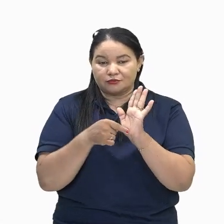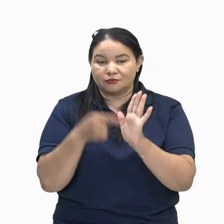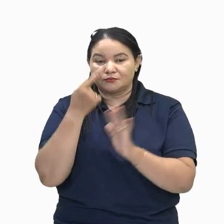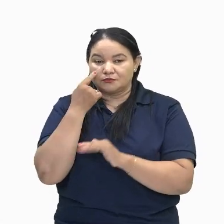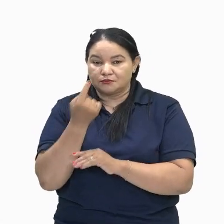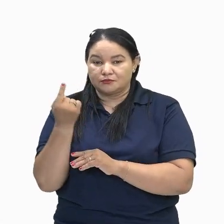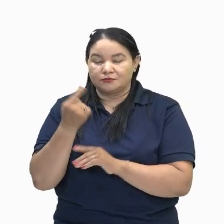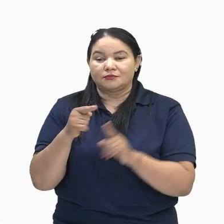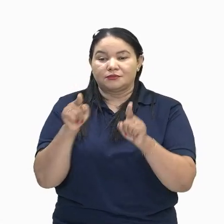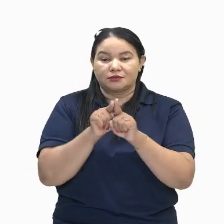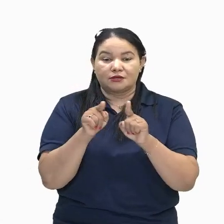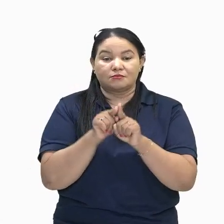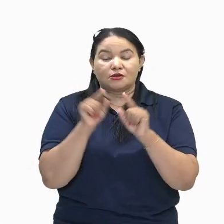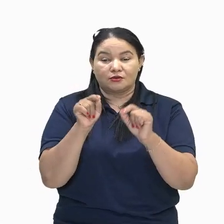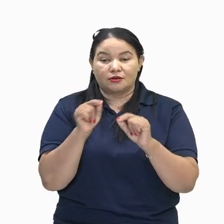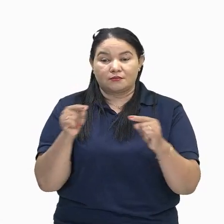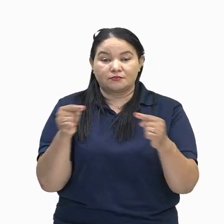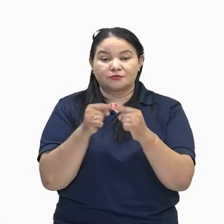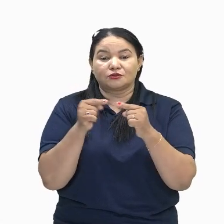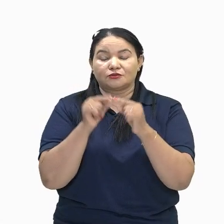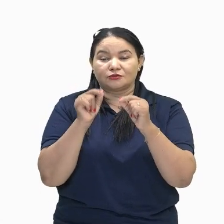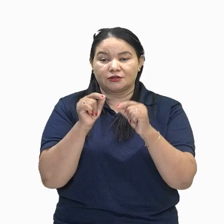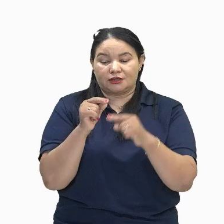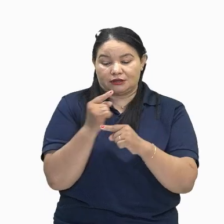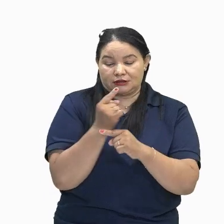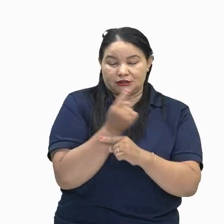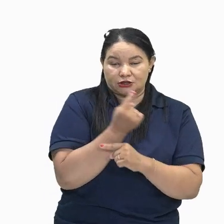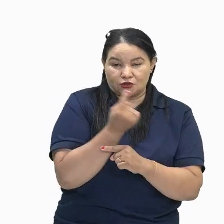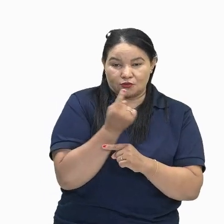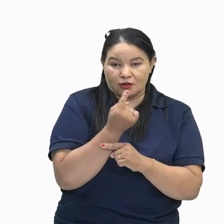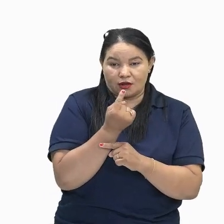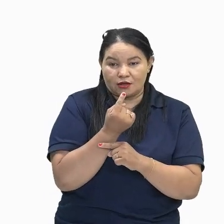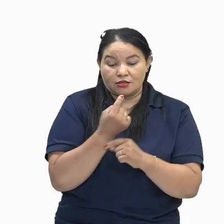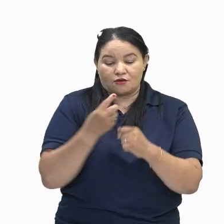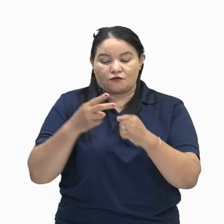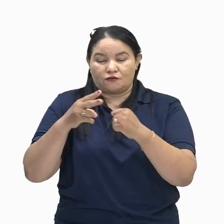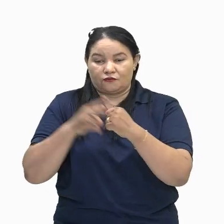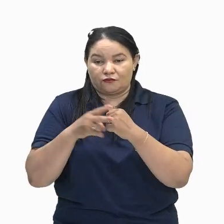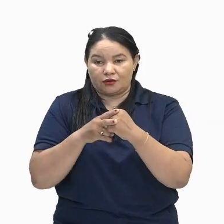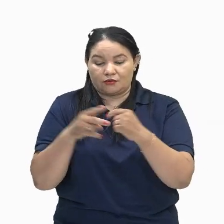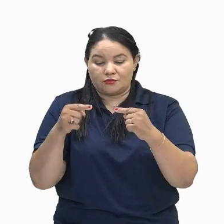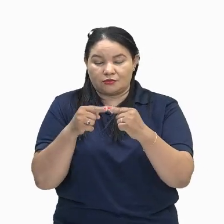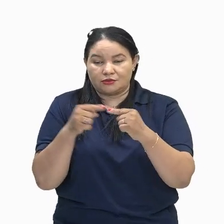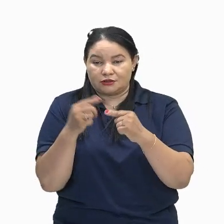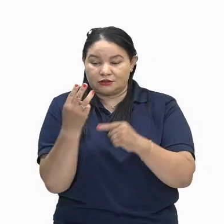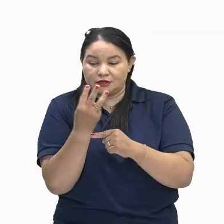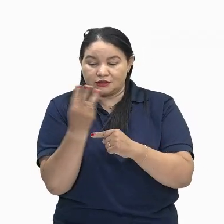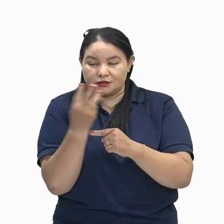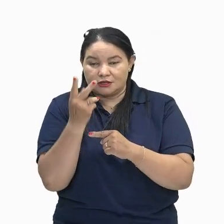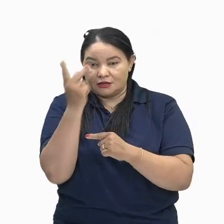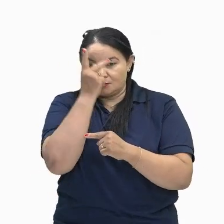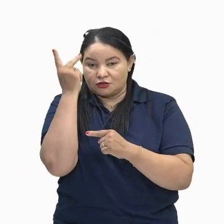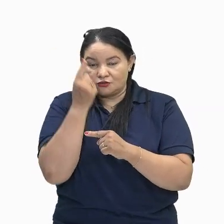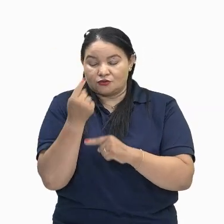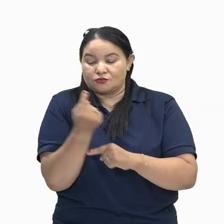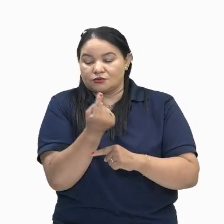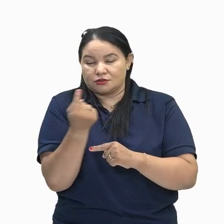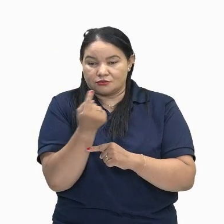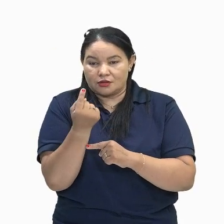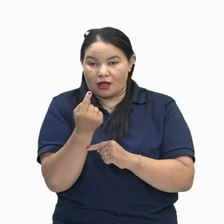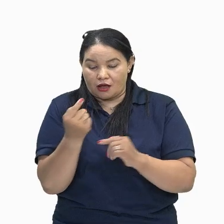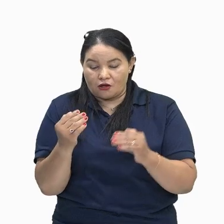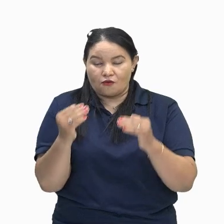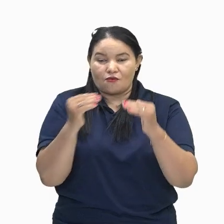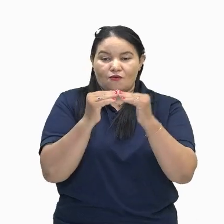que numerador 1 indica singular, então o verbo fica na terceira pessoa do singular, concordando com o numerador